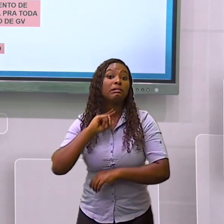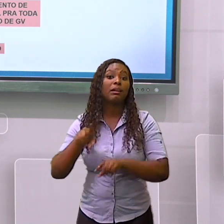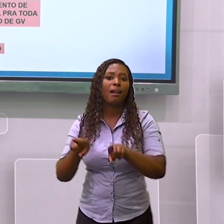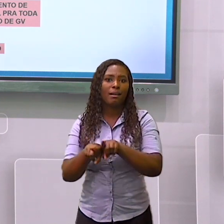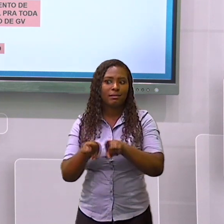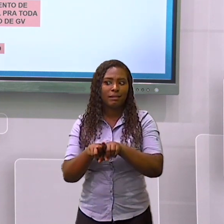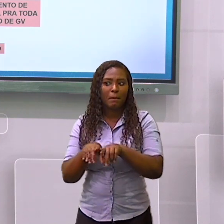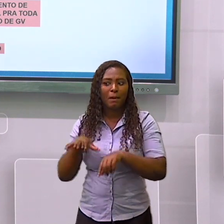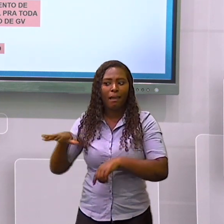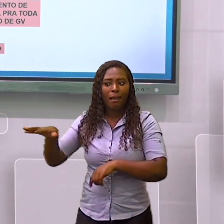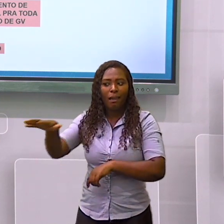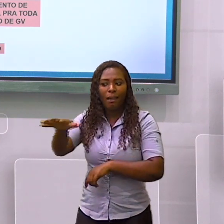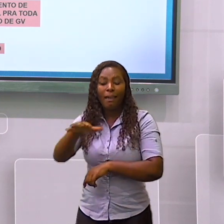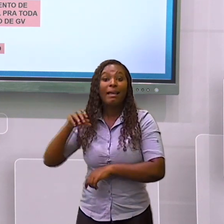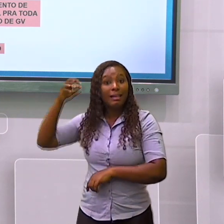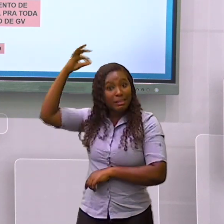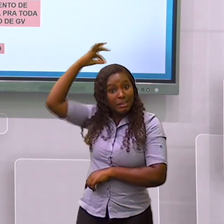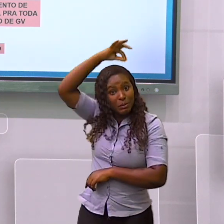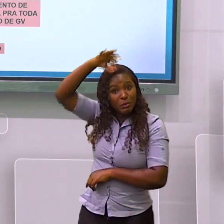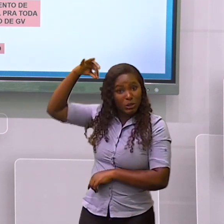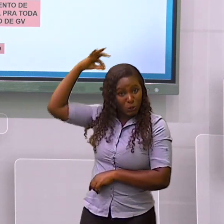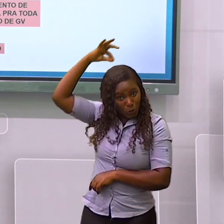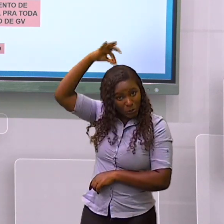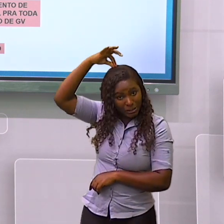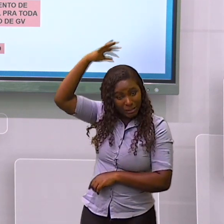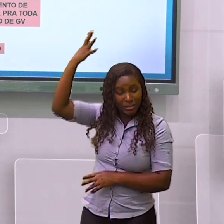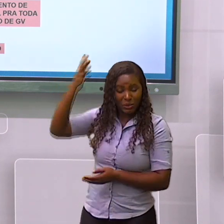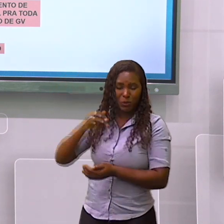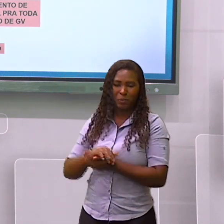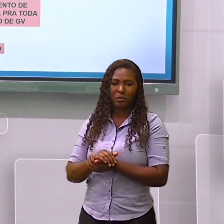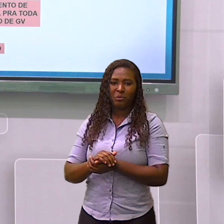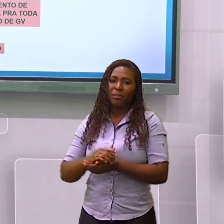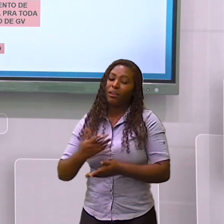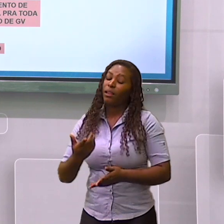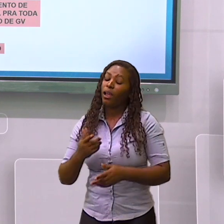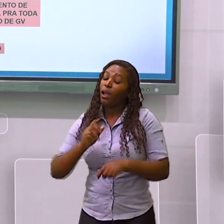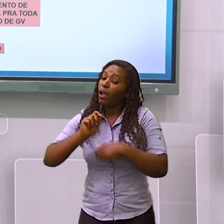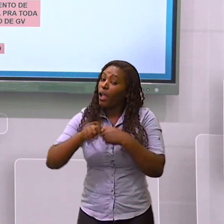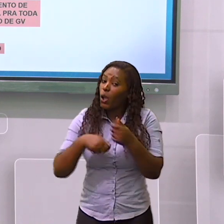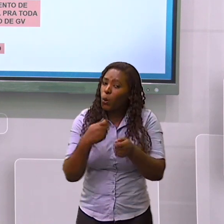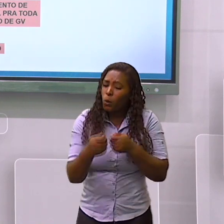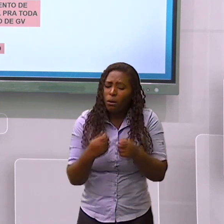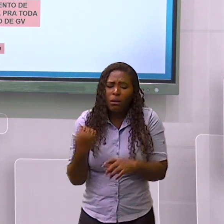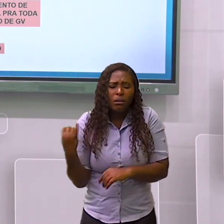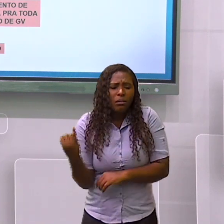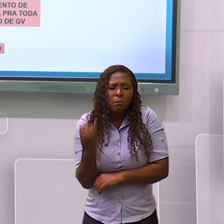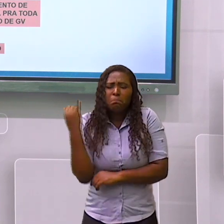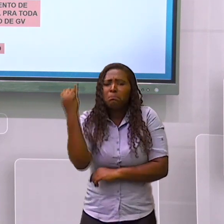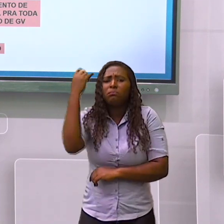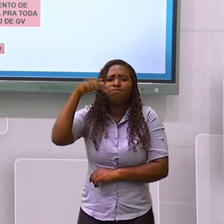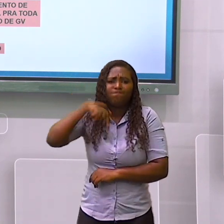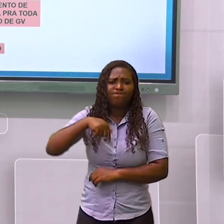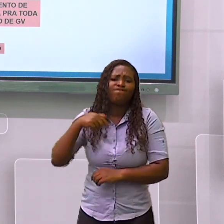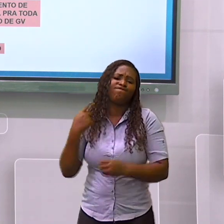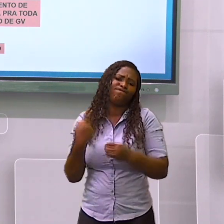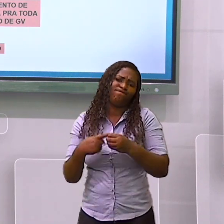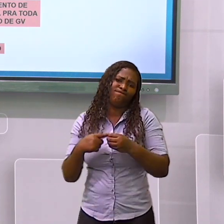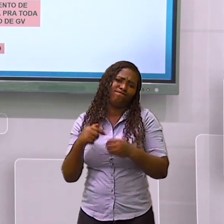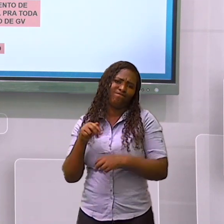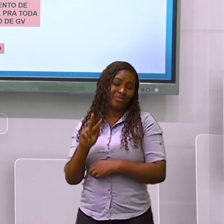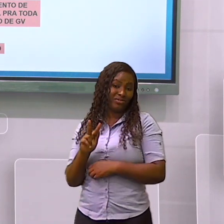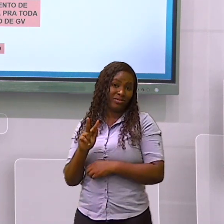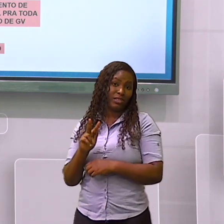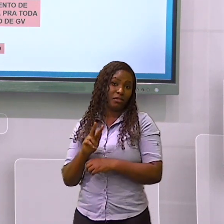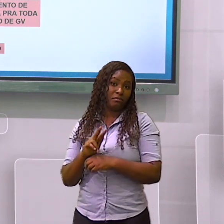importância histórica e econômica para o município de Governador Valadares. Ele abastece não